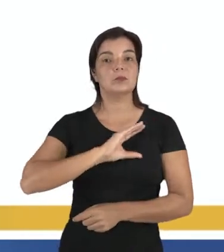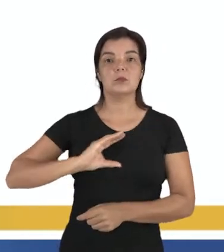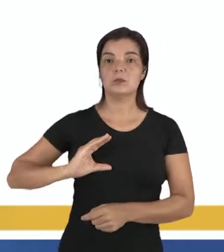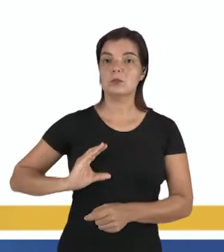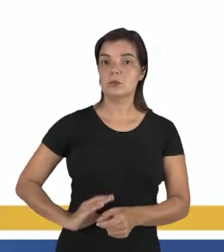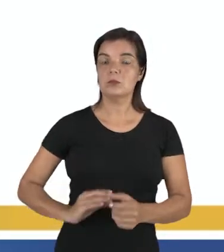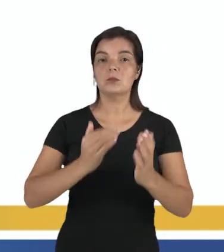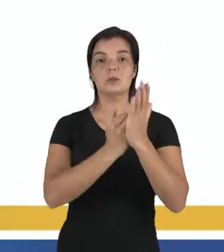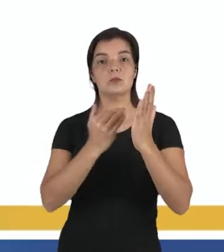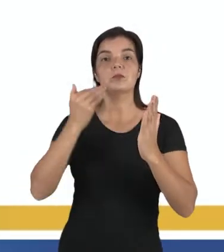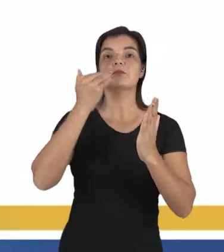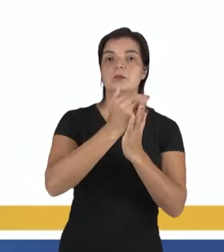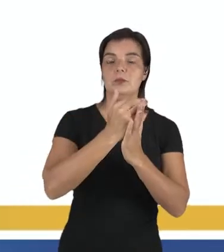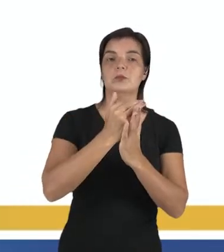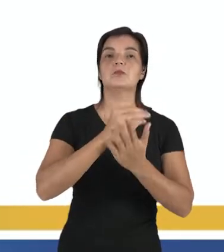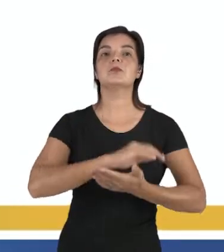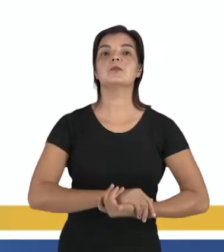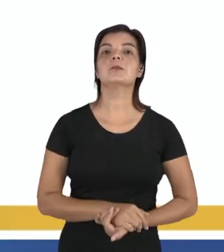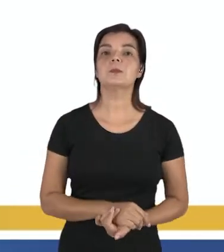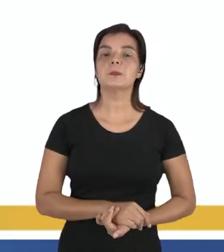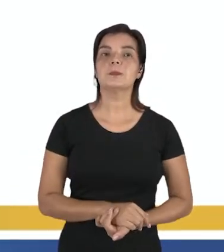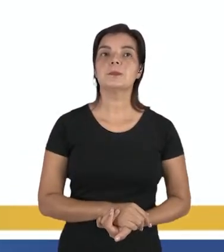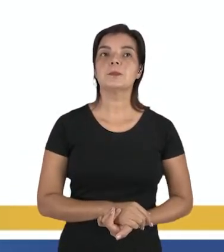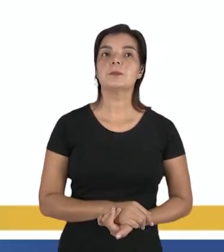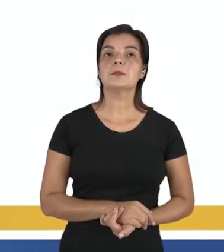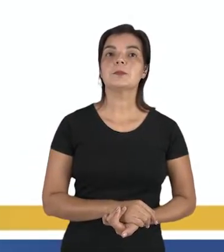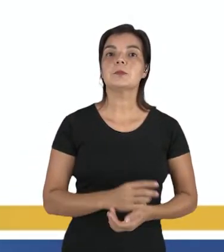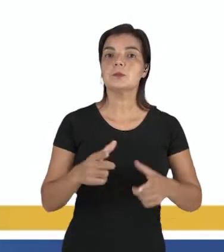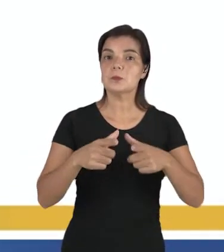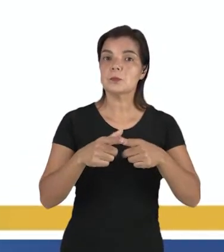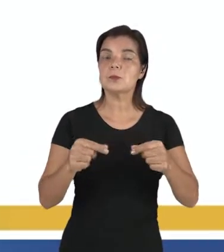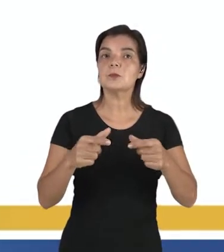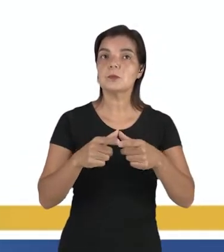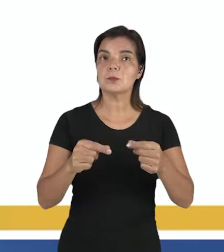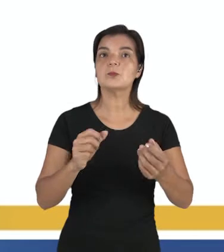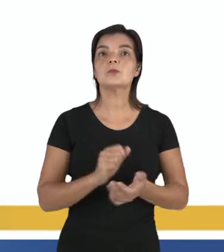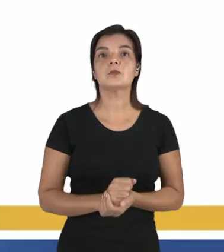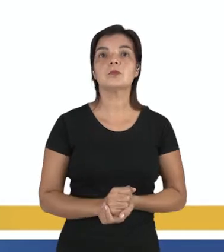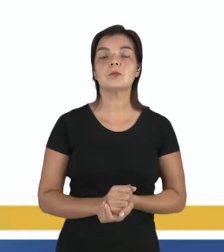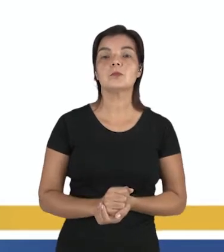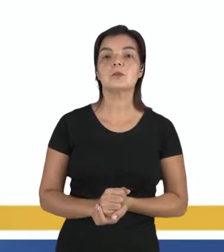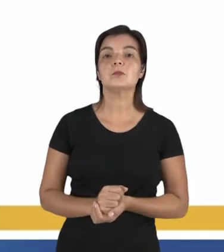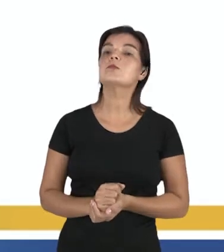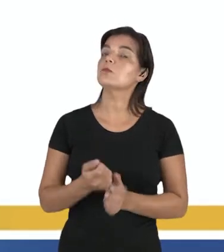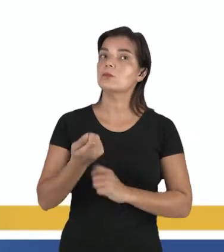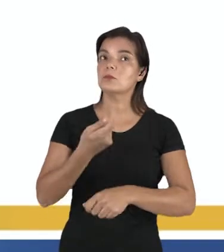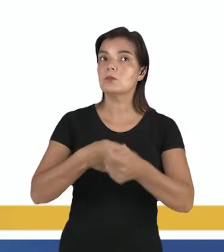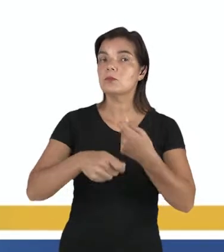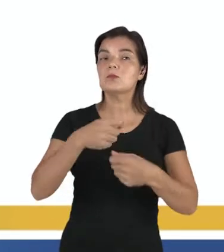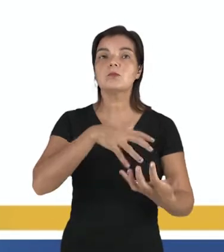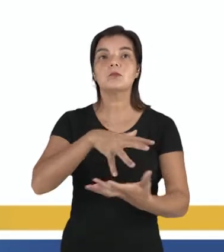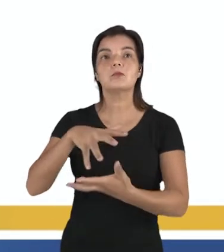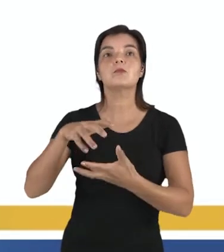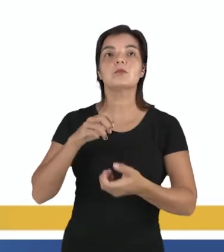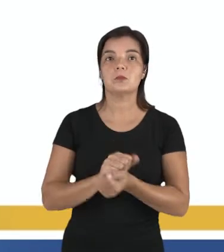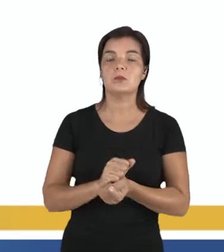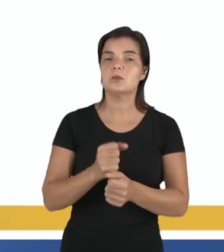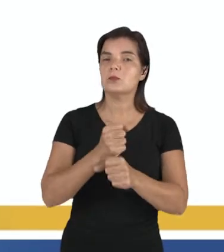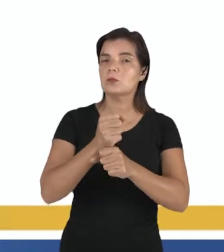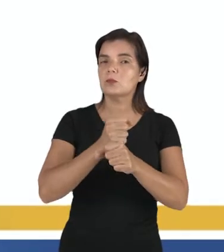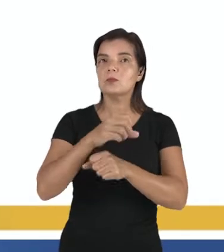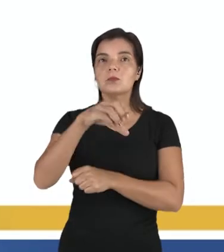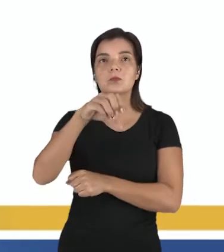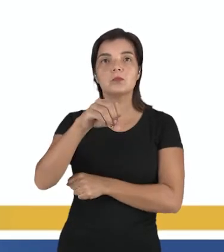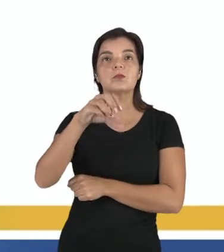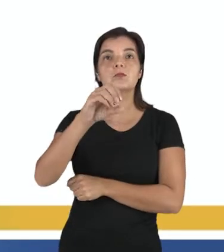acabou ultrapassando. Então vamos lá. O Japão está entre as maiores economias do mundo e até os